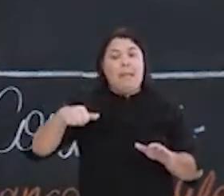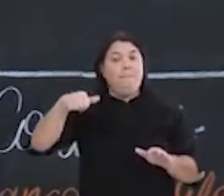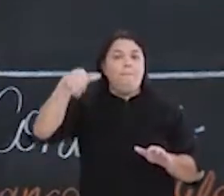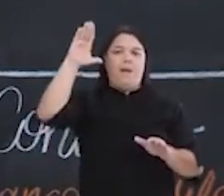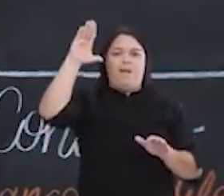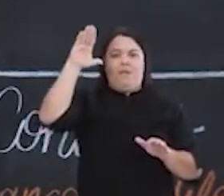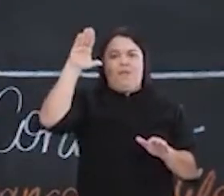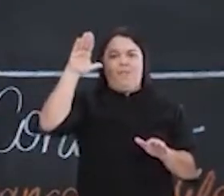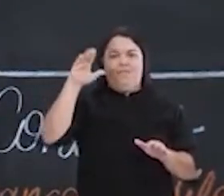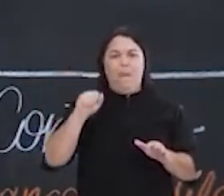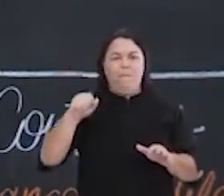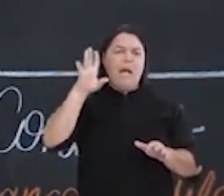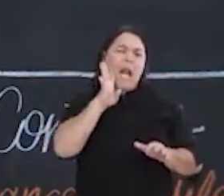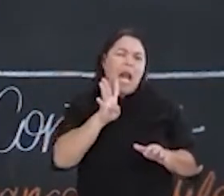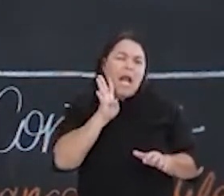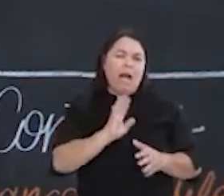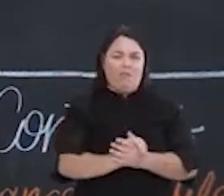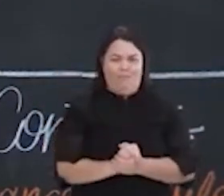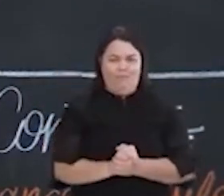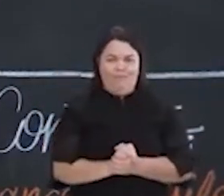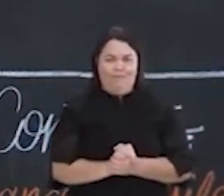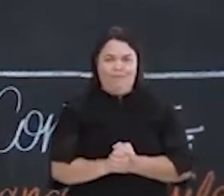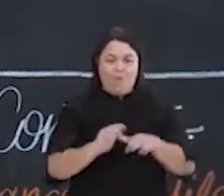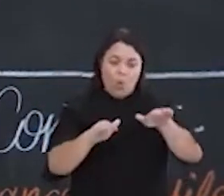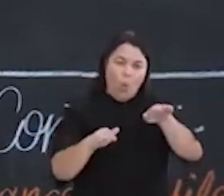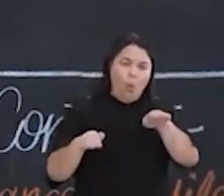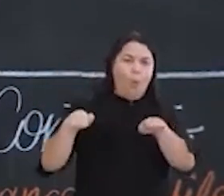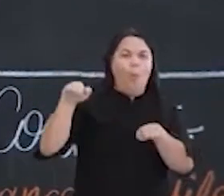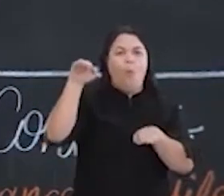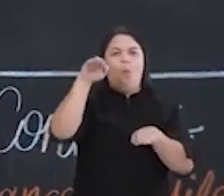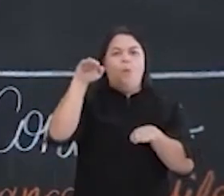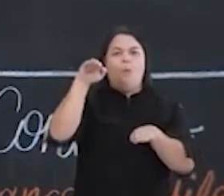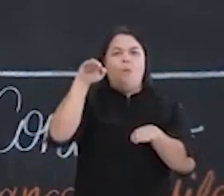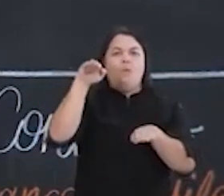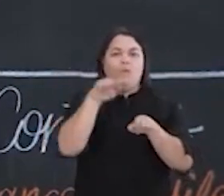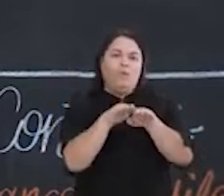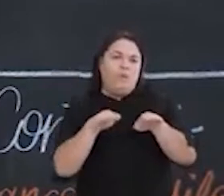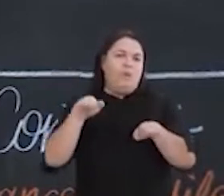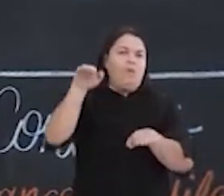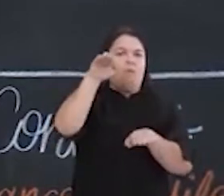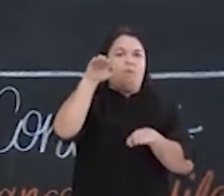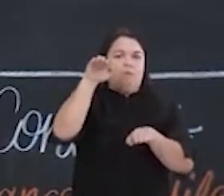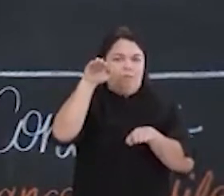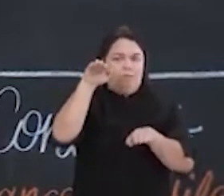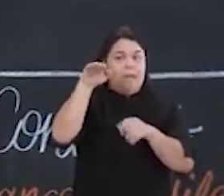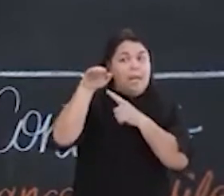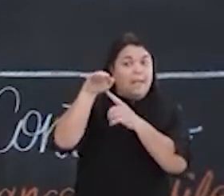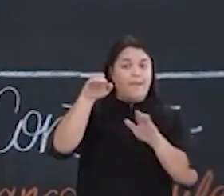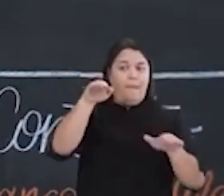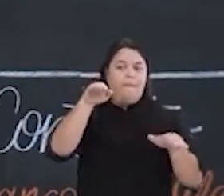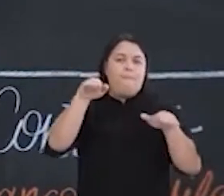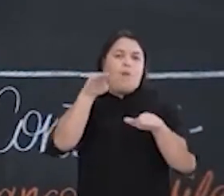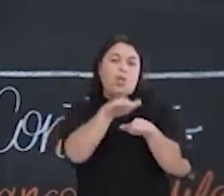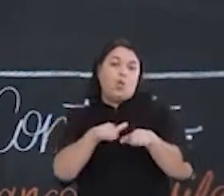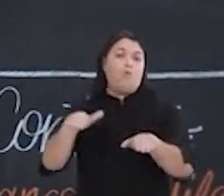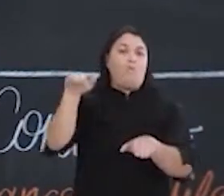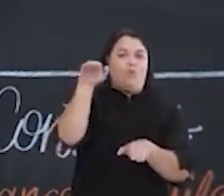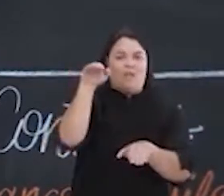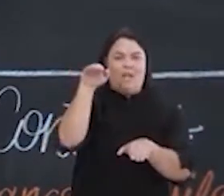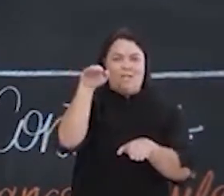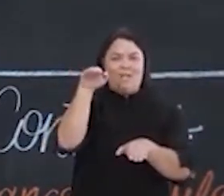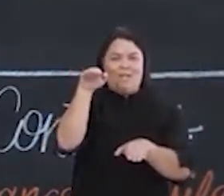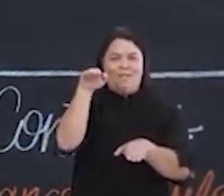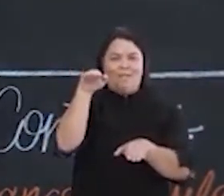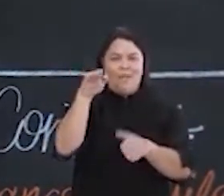mais interessante, ou seja, eu estou colocando essa aula num degrau muito maior. Eu estou dando um ar de